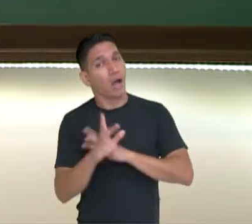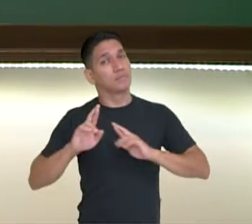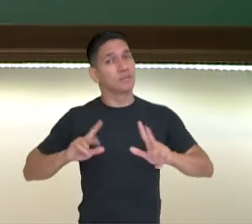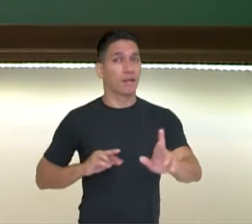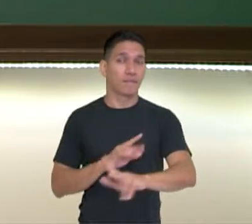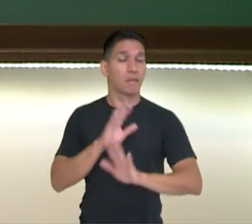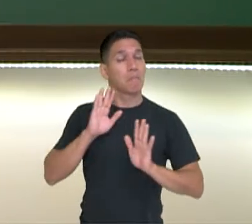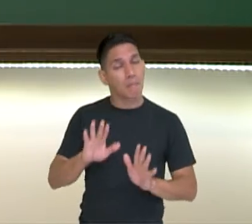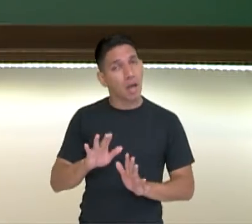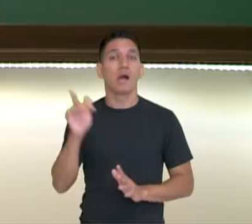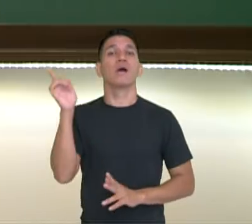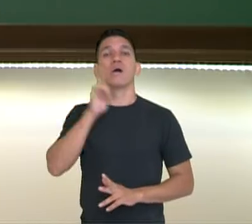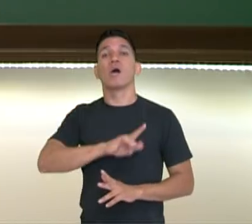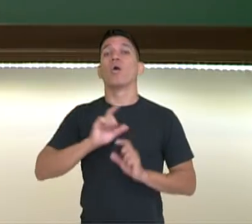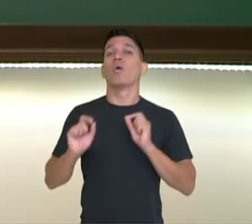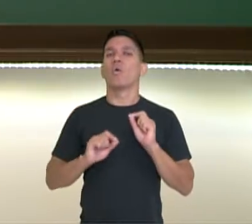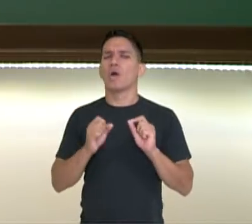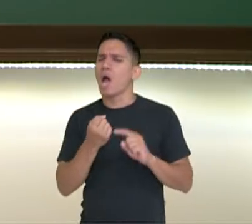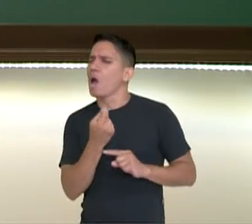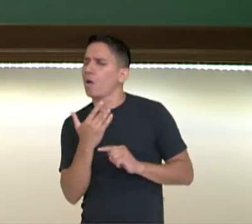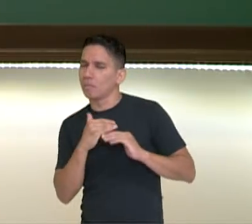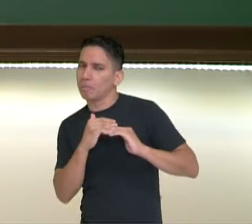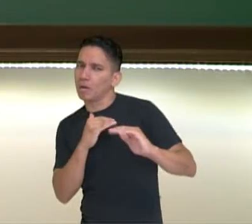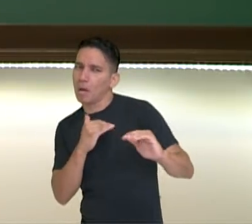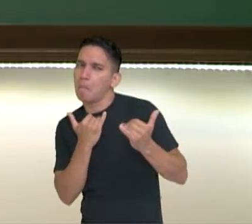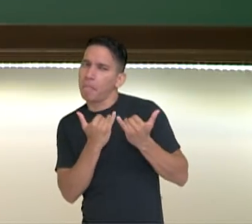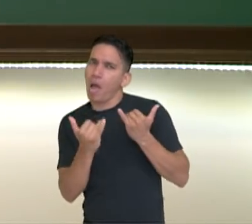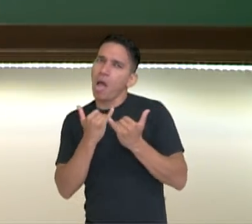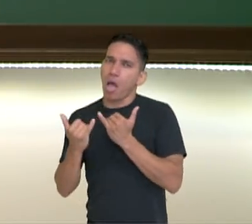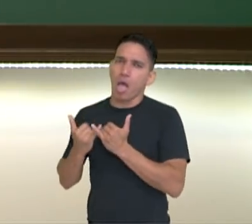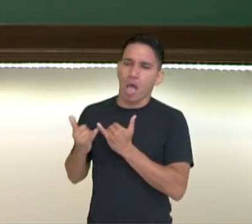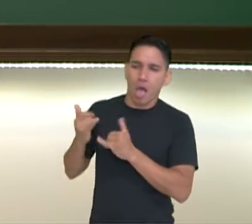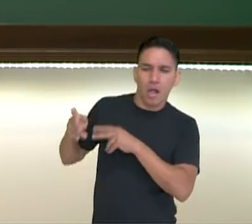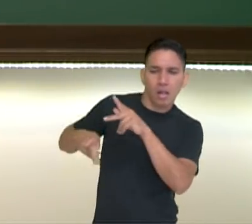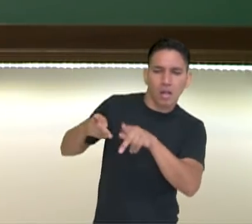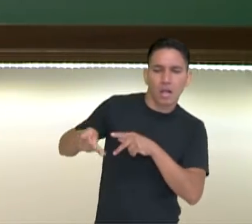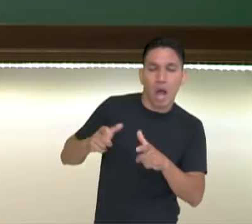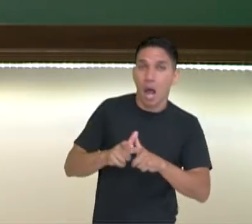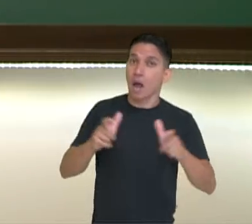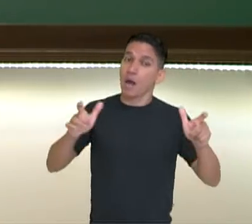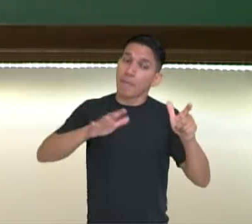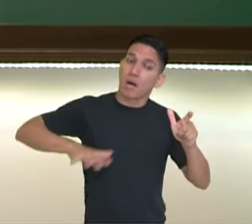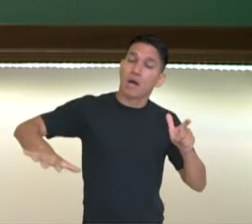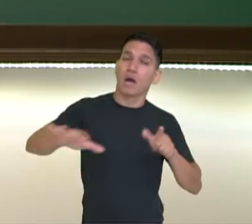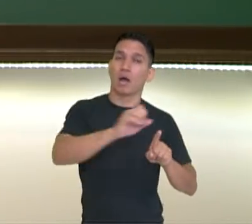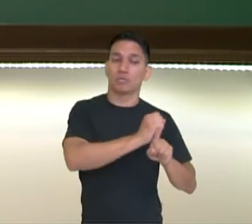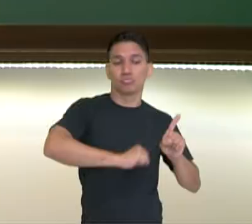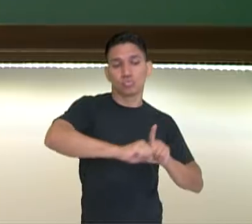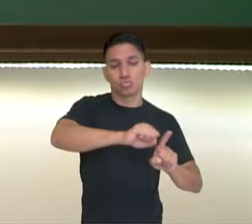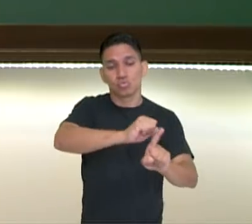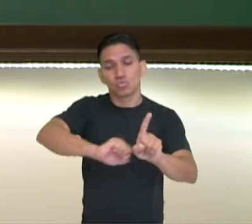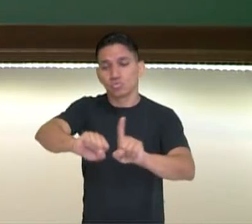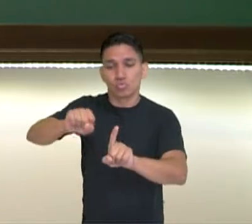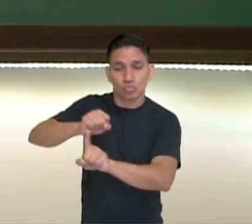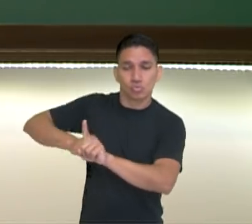Mas a gente consegue estabelecer algum padrão, mais ou menos, que funcionava na maioria dessas sociedades. De modo geral, então, era uma